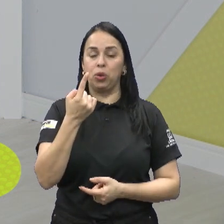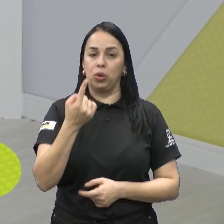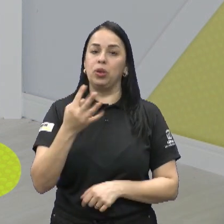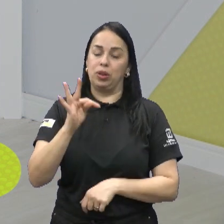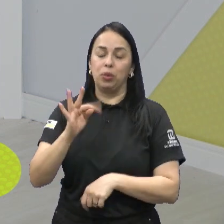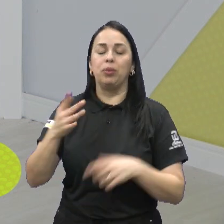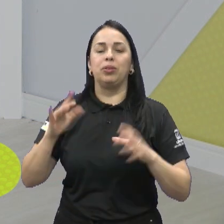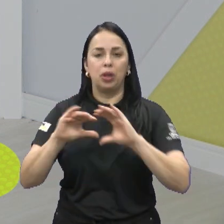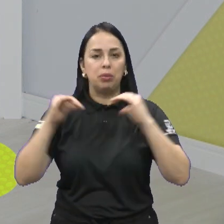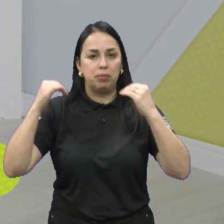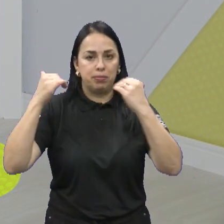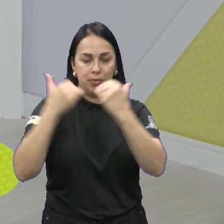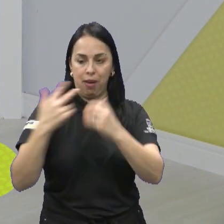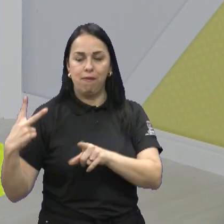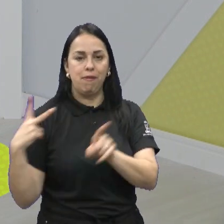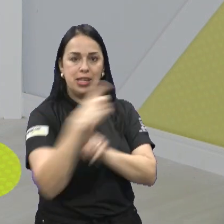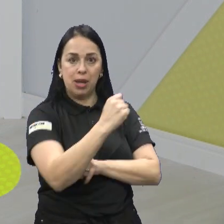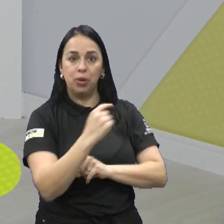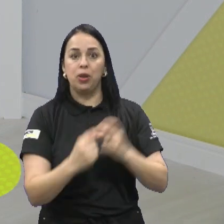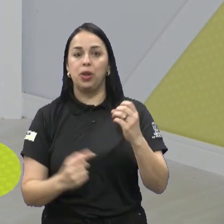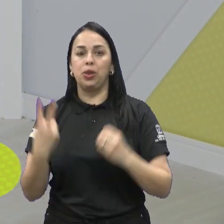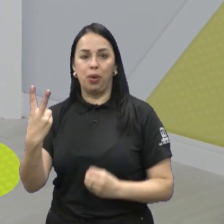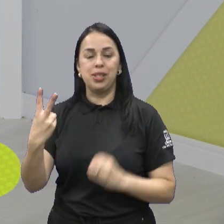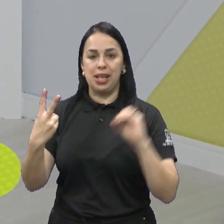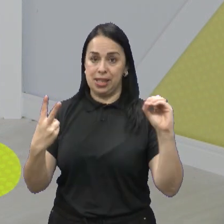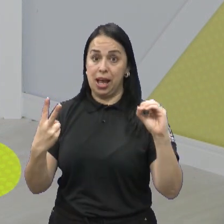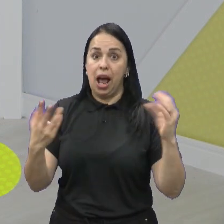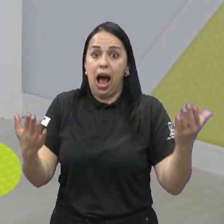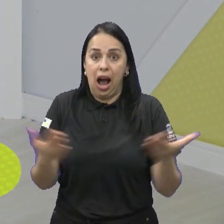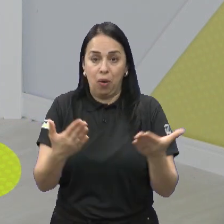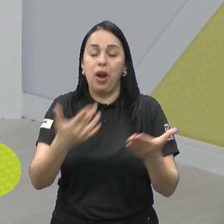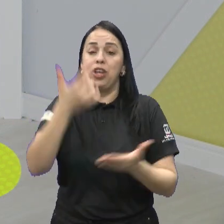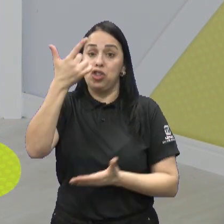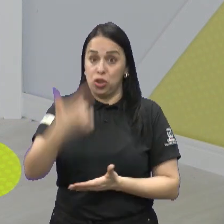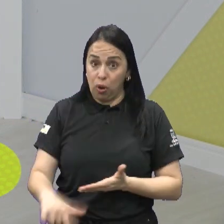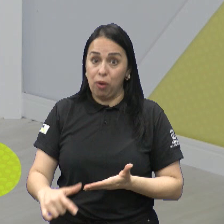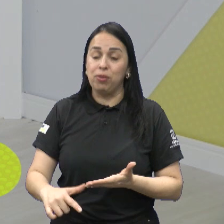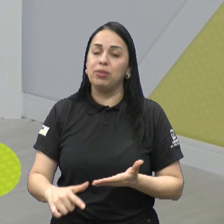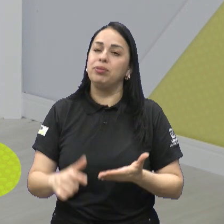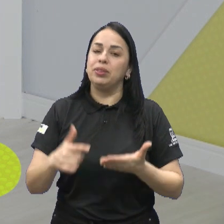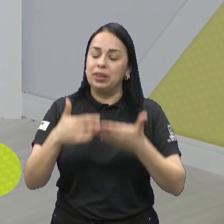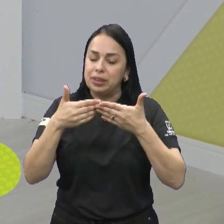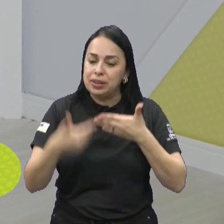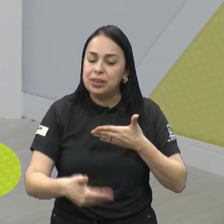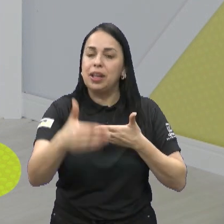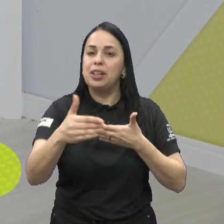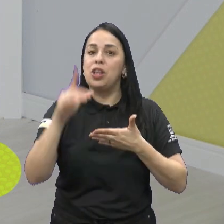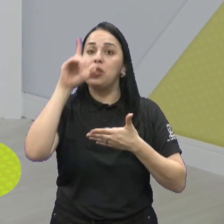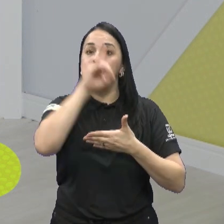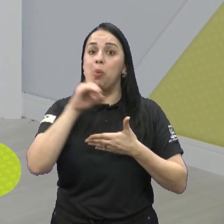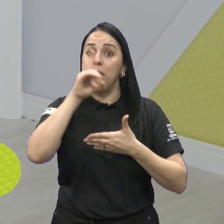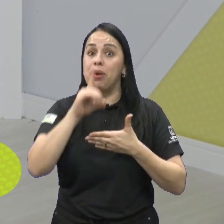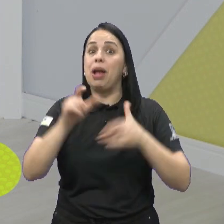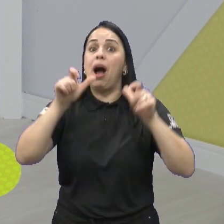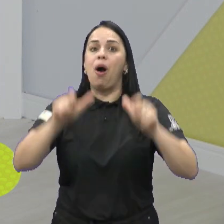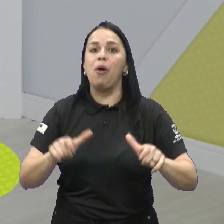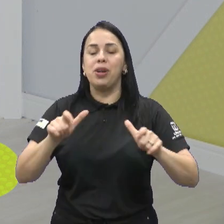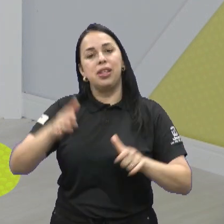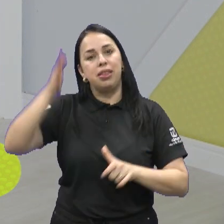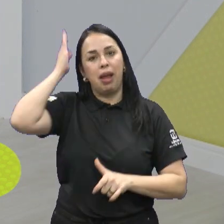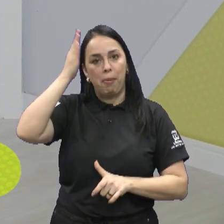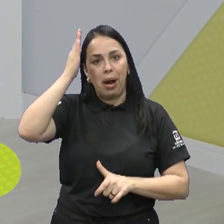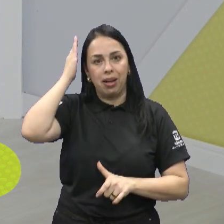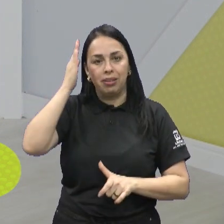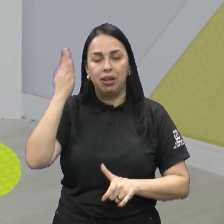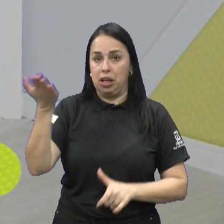Martins Pereira, o São José venceu por 2-0. Agora, na abertura do retorno, o clássico será no Joaquinzão. E na última vez que as